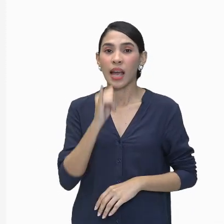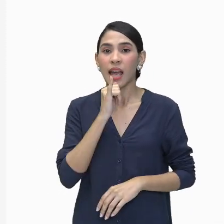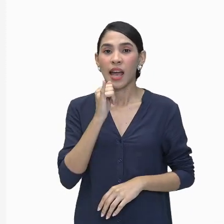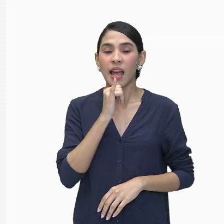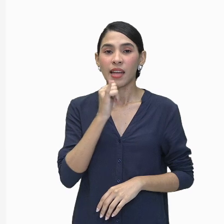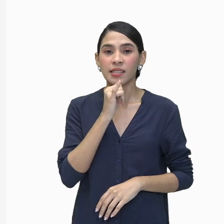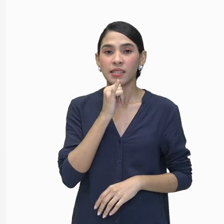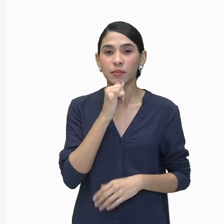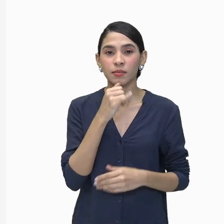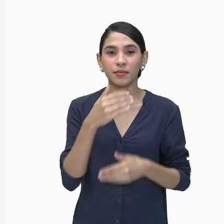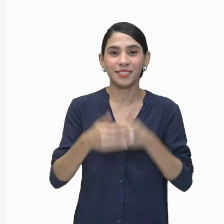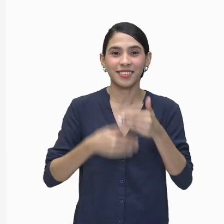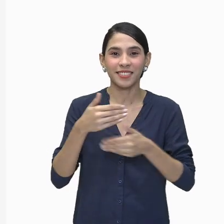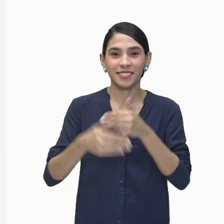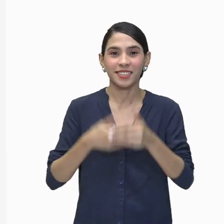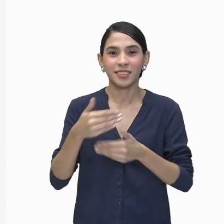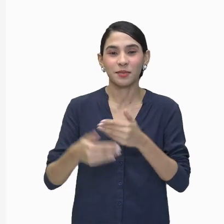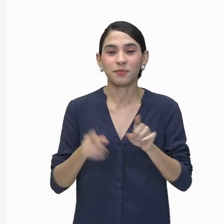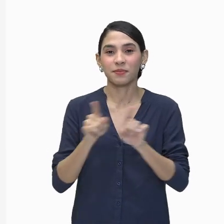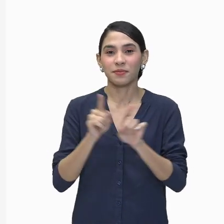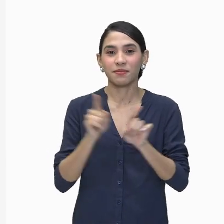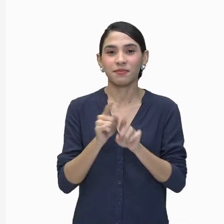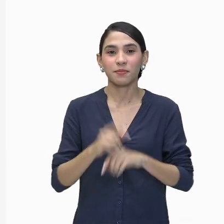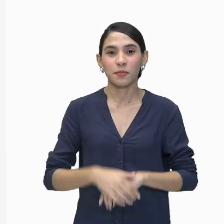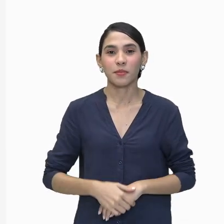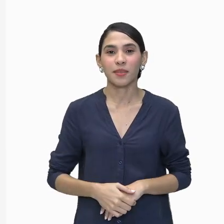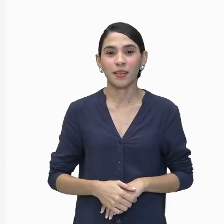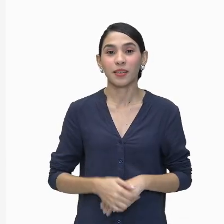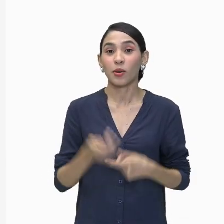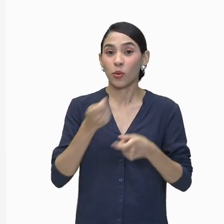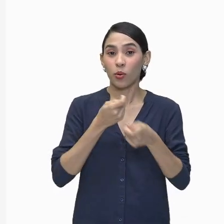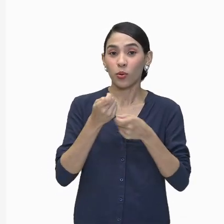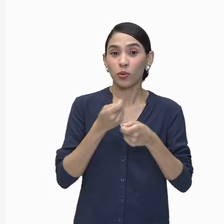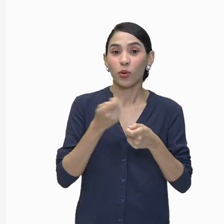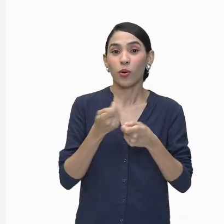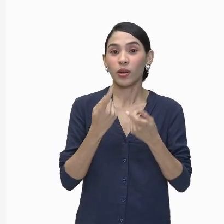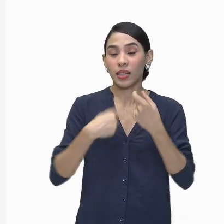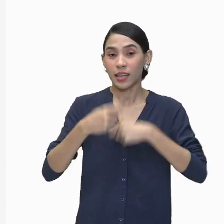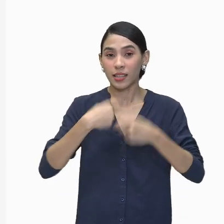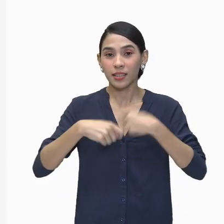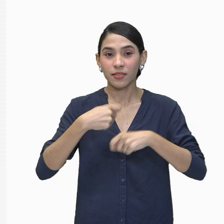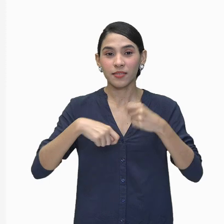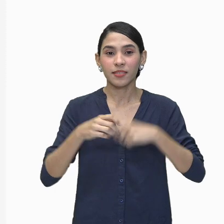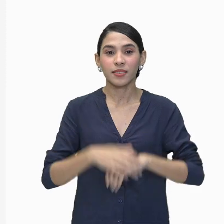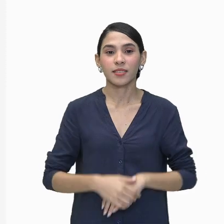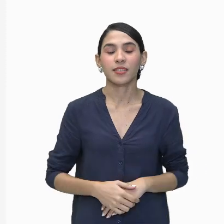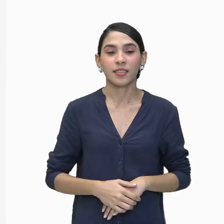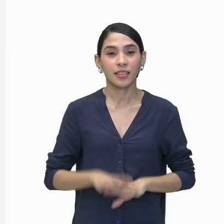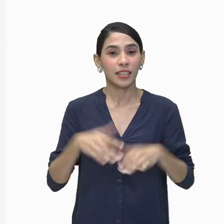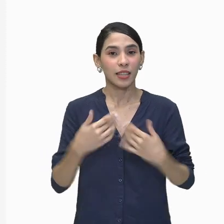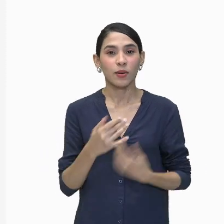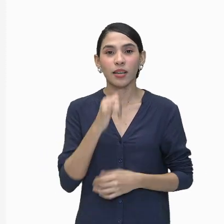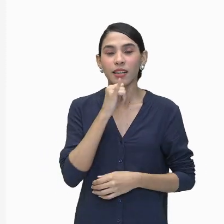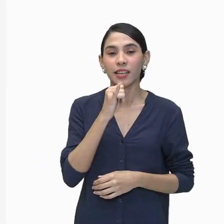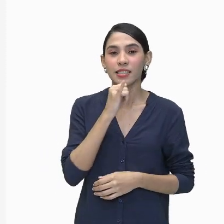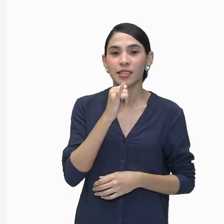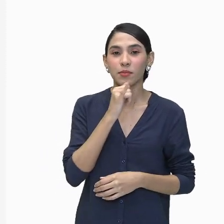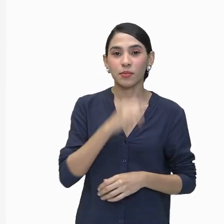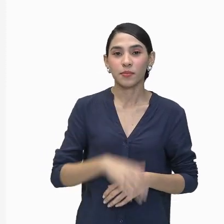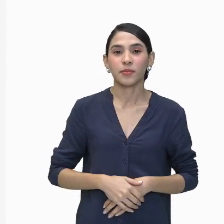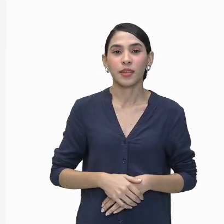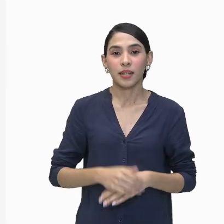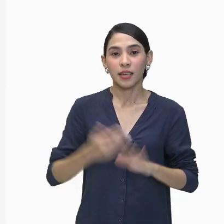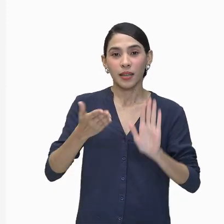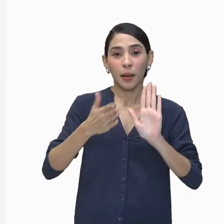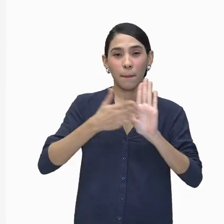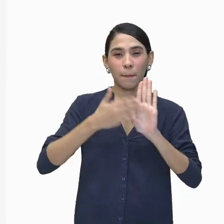freio do cavalo, isso é um encilhamento. Ok? Então aquele suporte que o jockey senta no cavalo ali, que ele segura a rédea que